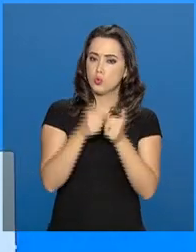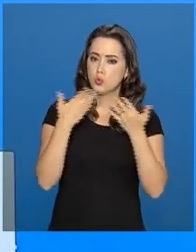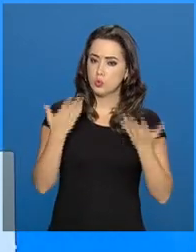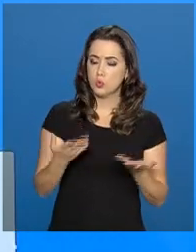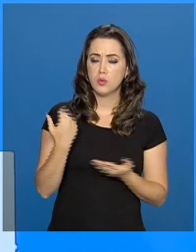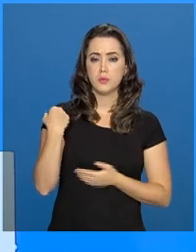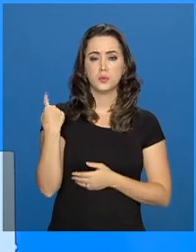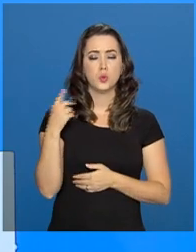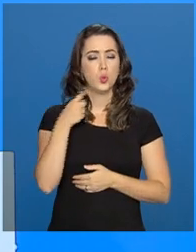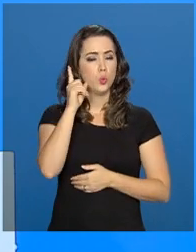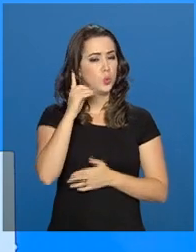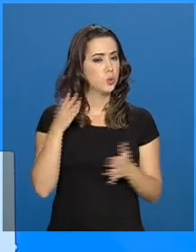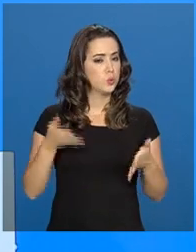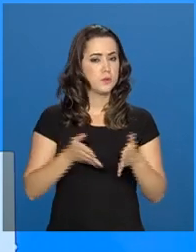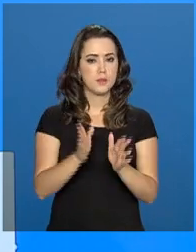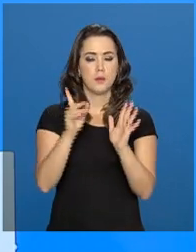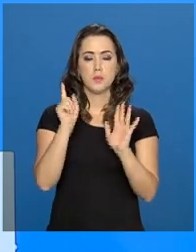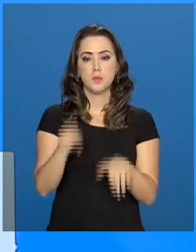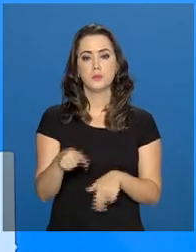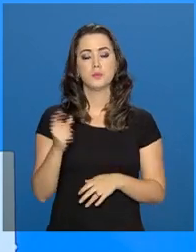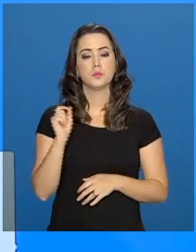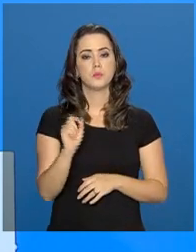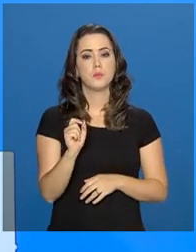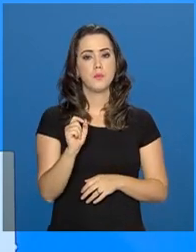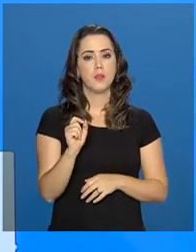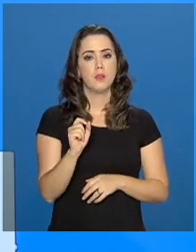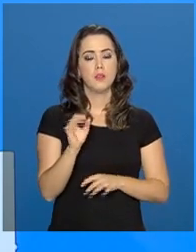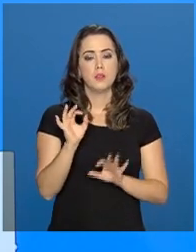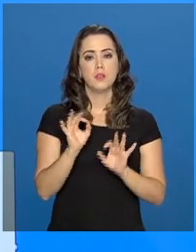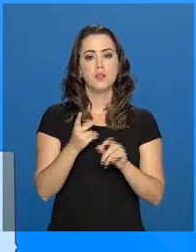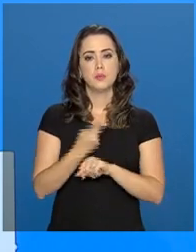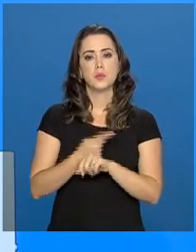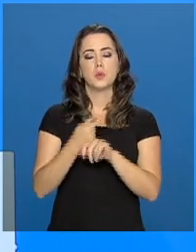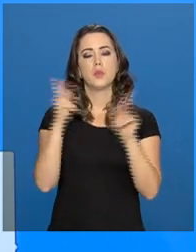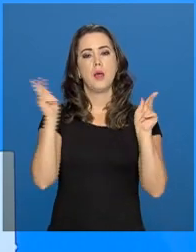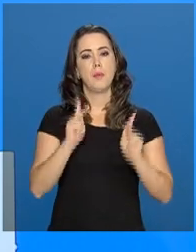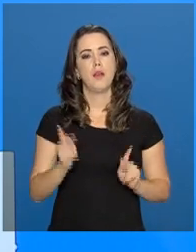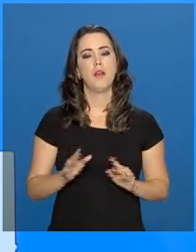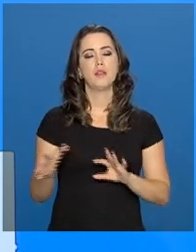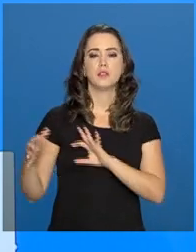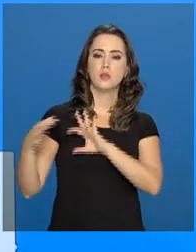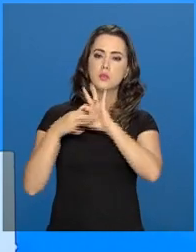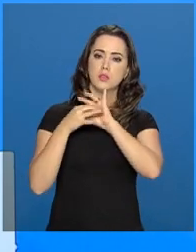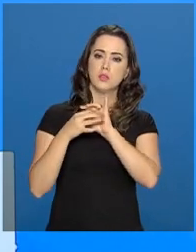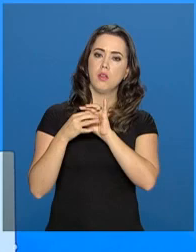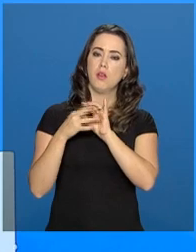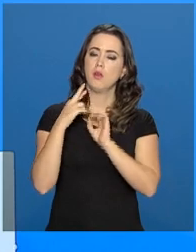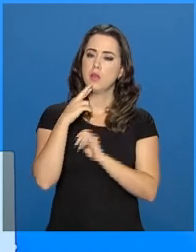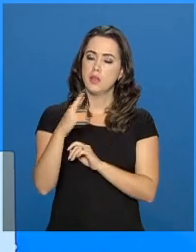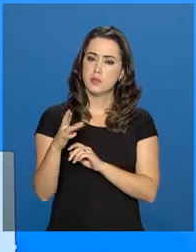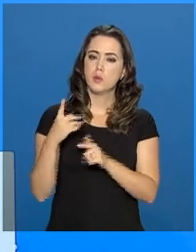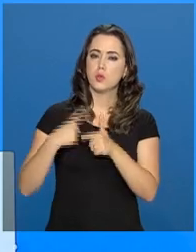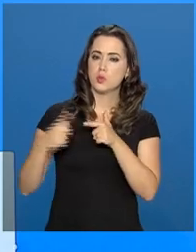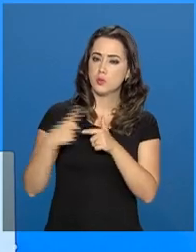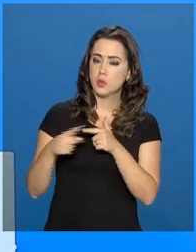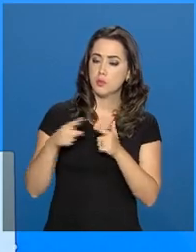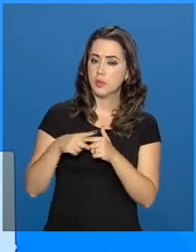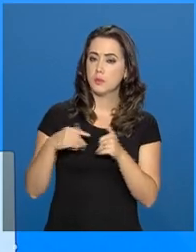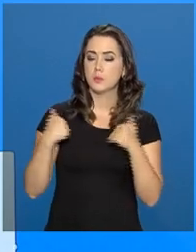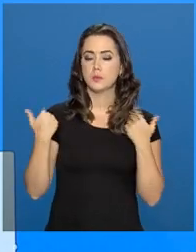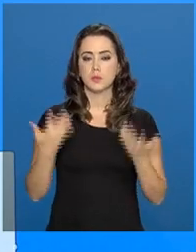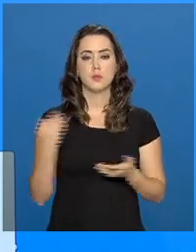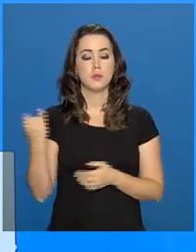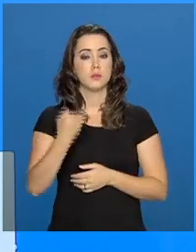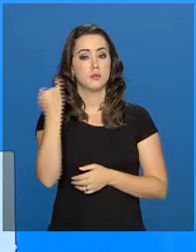um dos nortes dessa discussão era exatamente a busca da paz, da harmonia, da solução de conflitos, daí